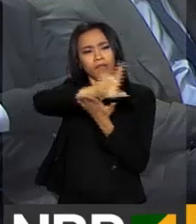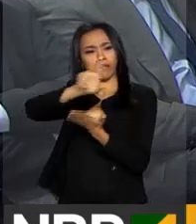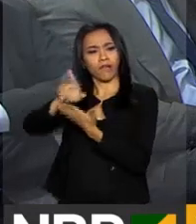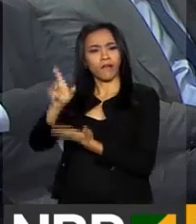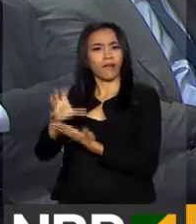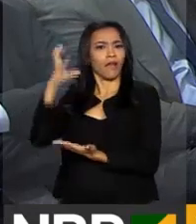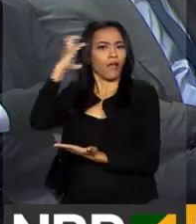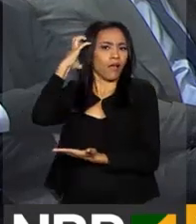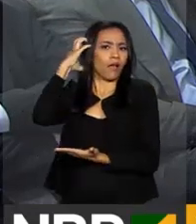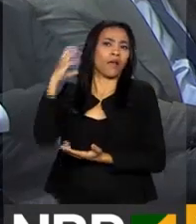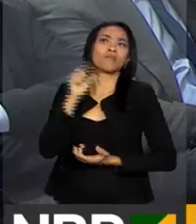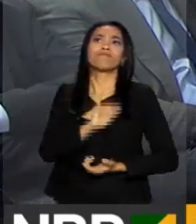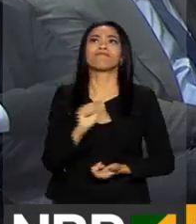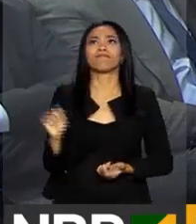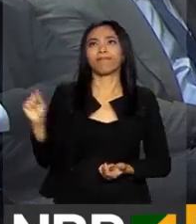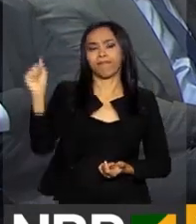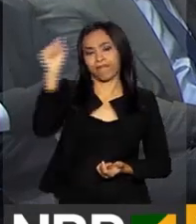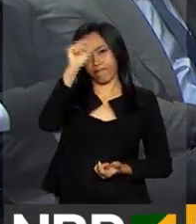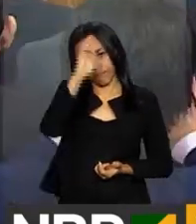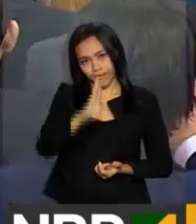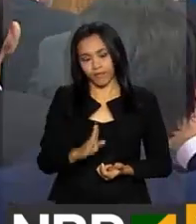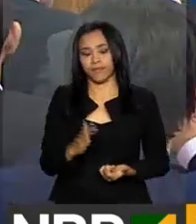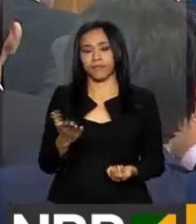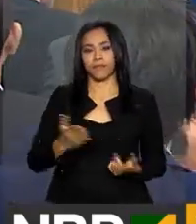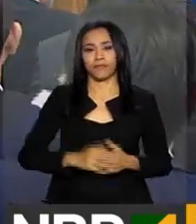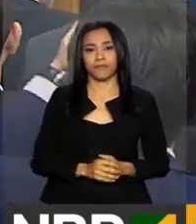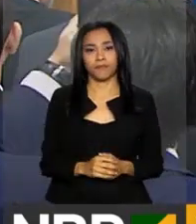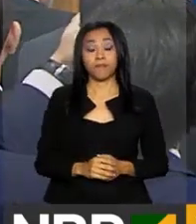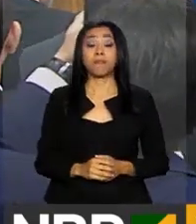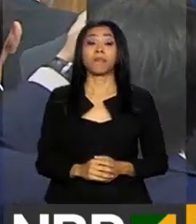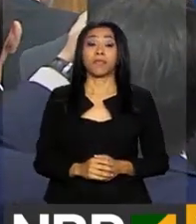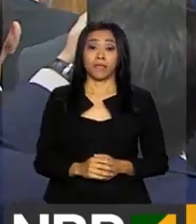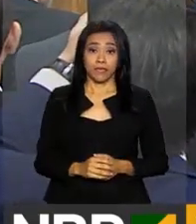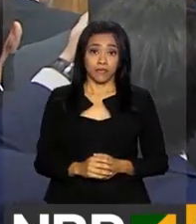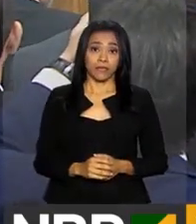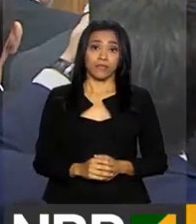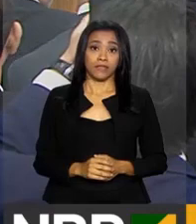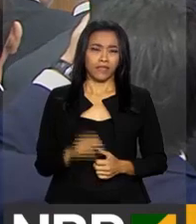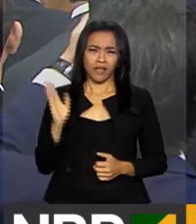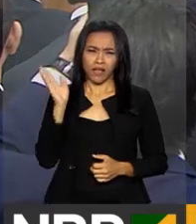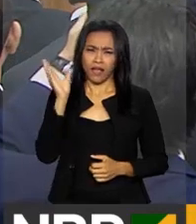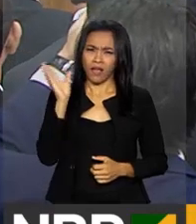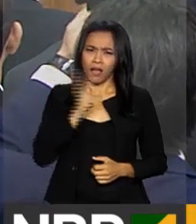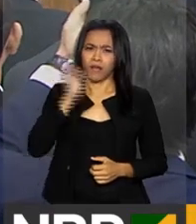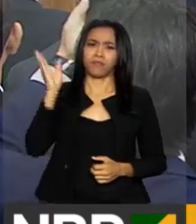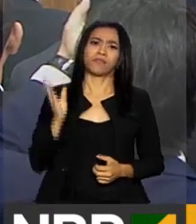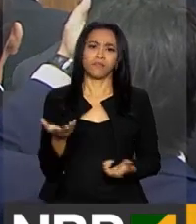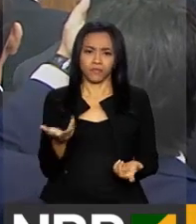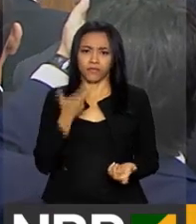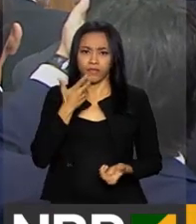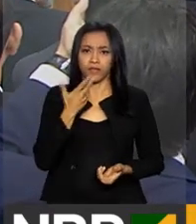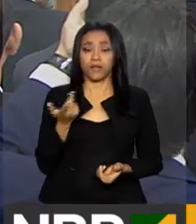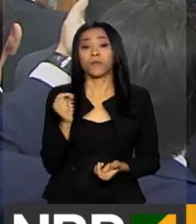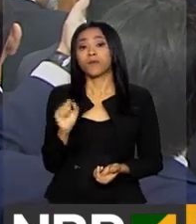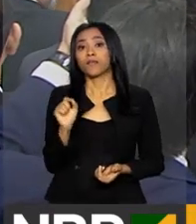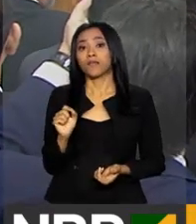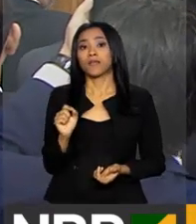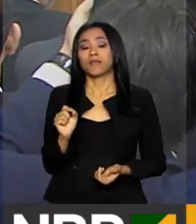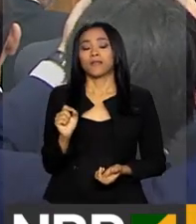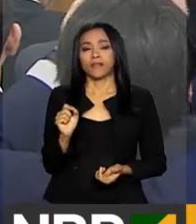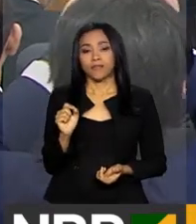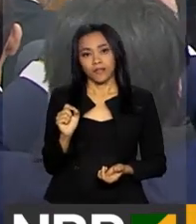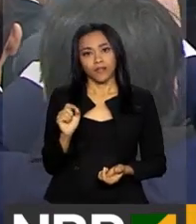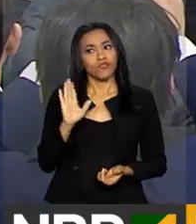emissoras de comunicação e muito rapidamente dizer que de fato